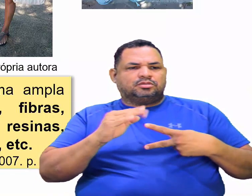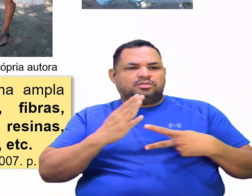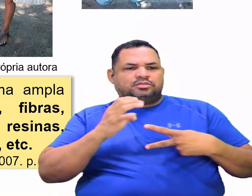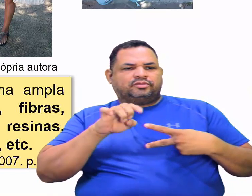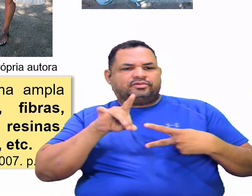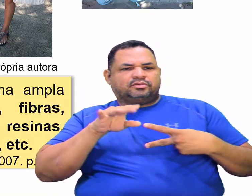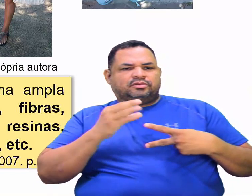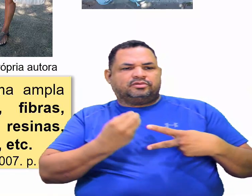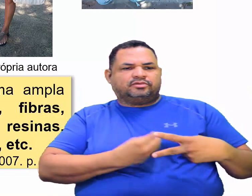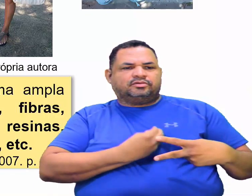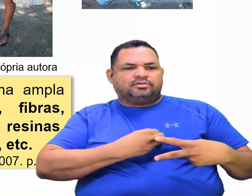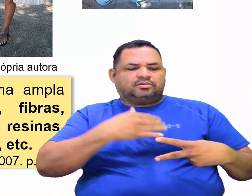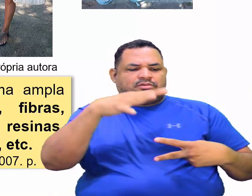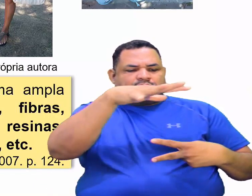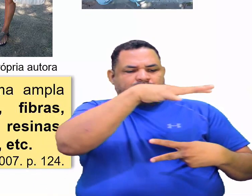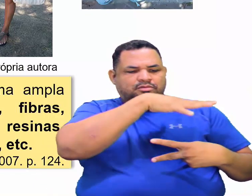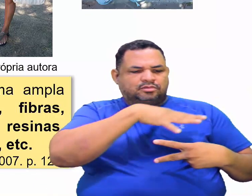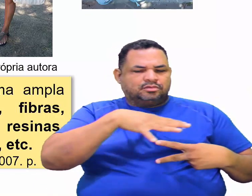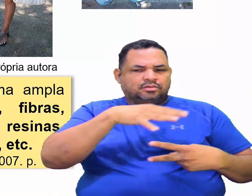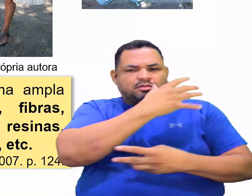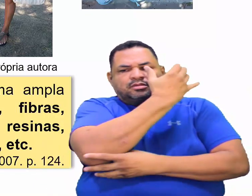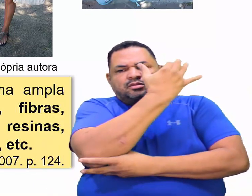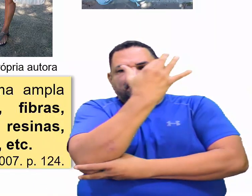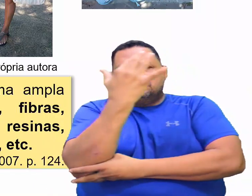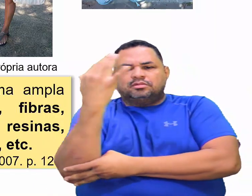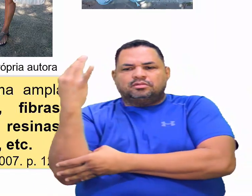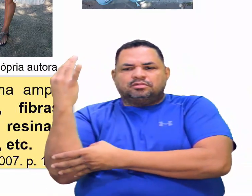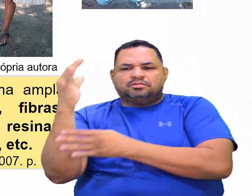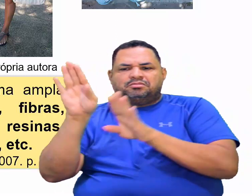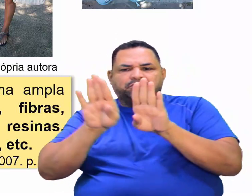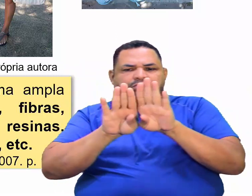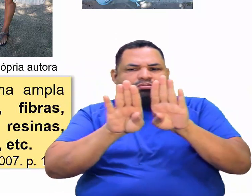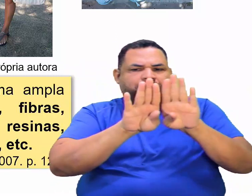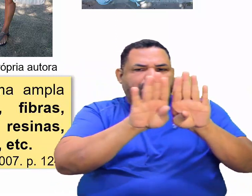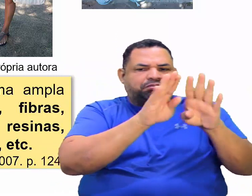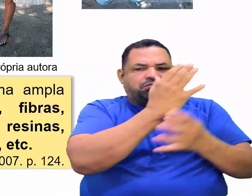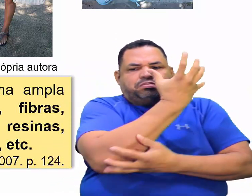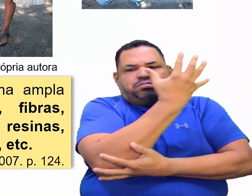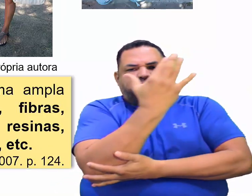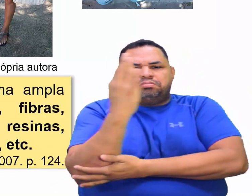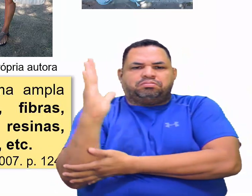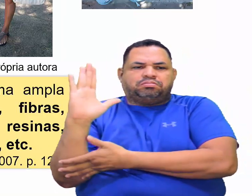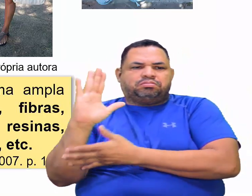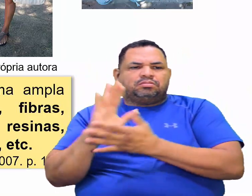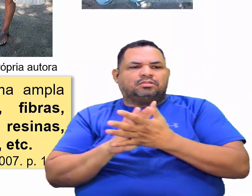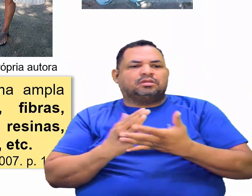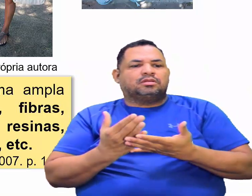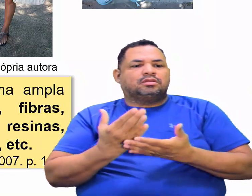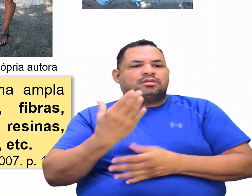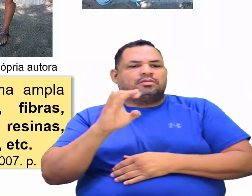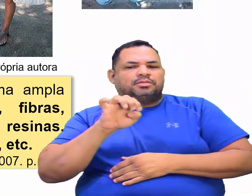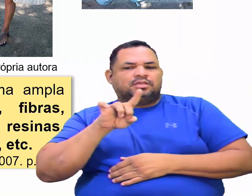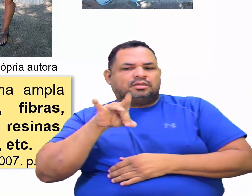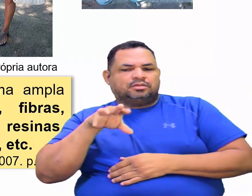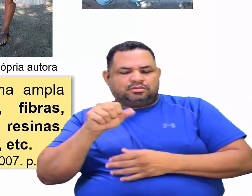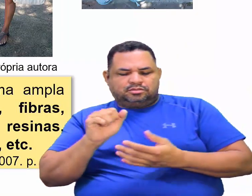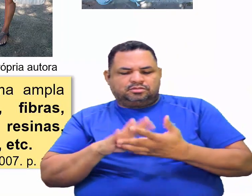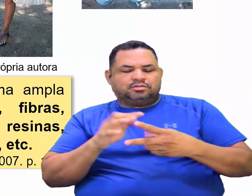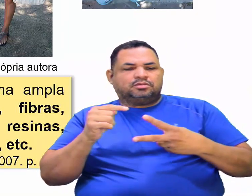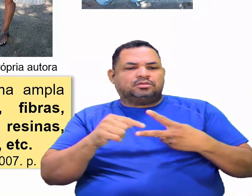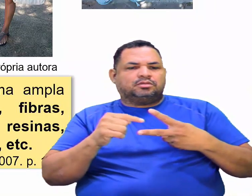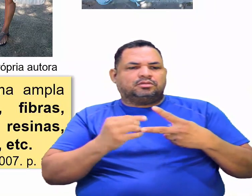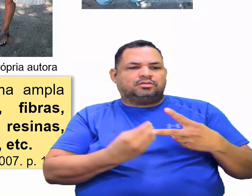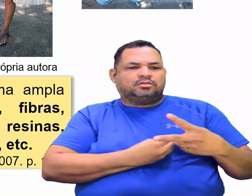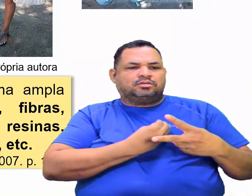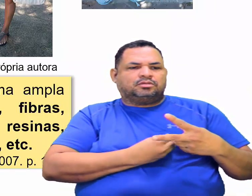em áreas mais densas áreas florestais floresta mais fechada e os Os Campineiros são os que